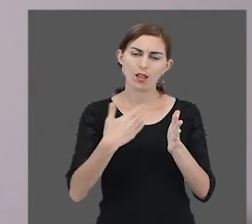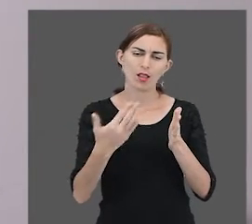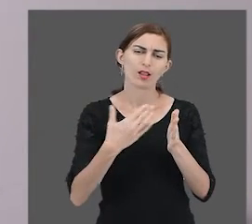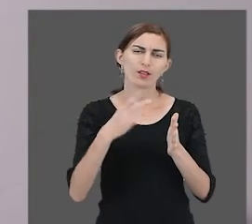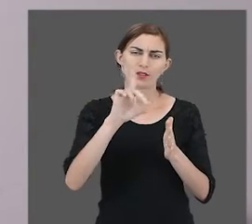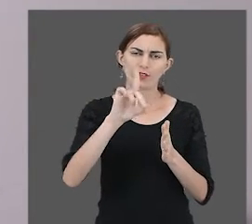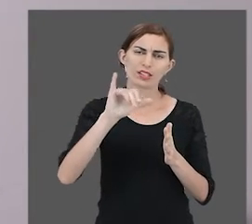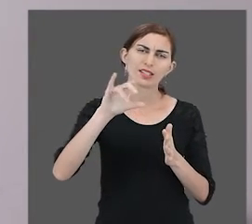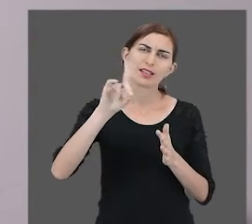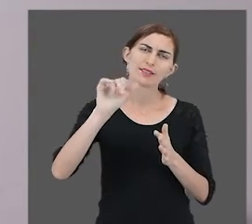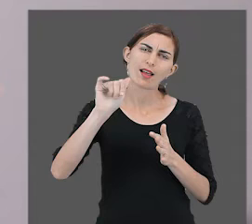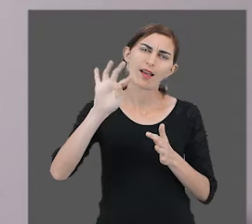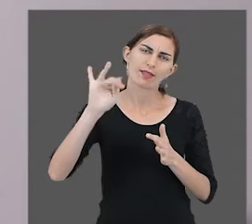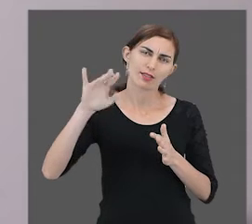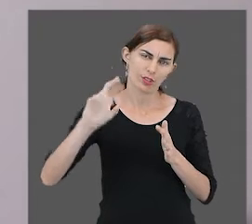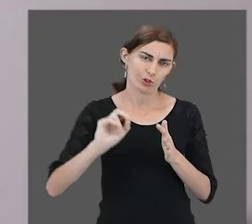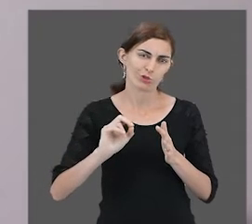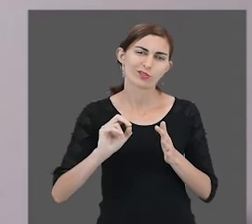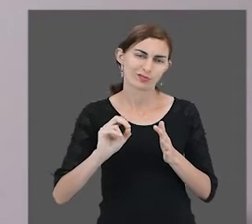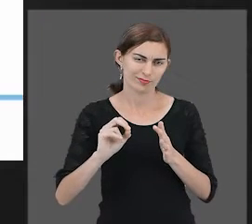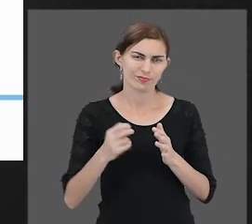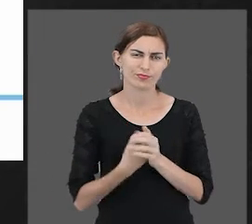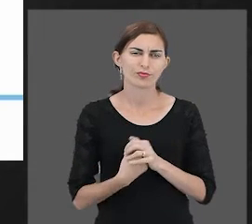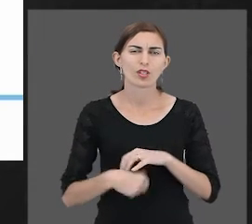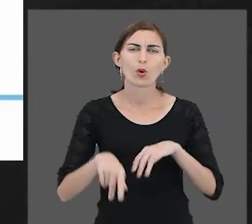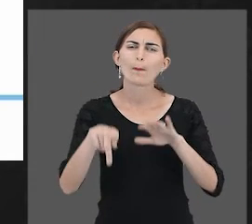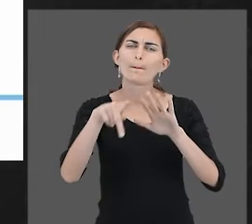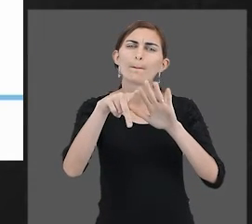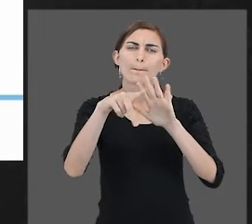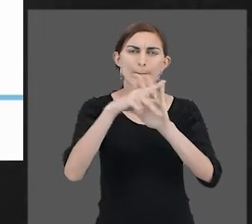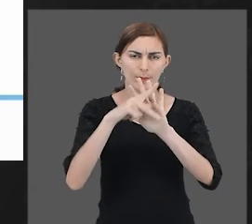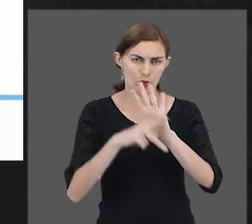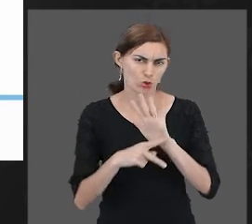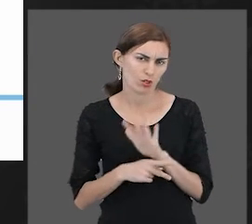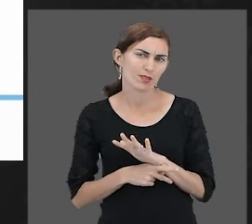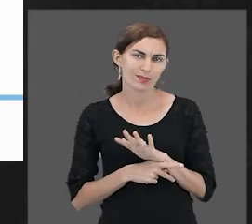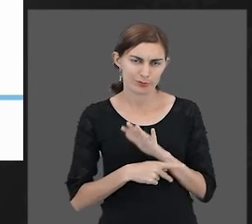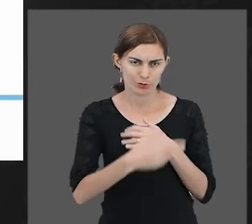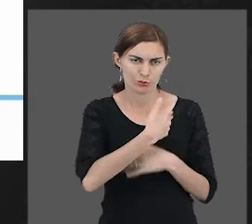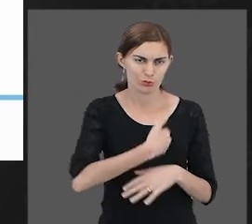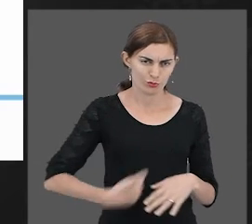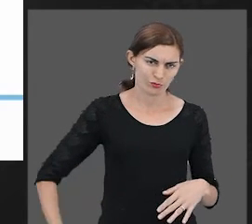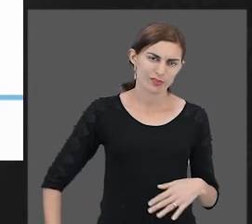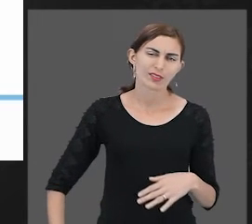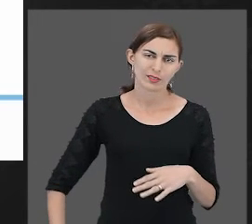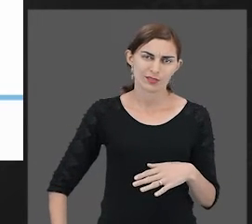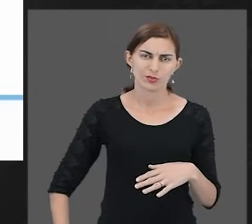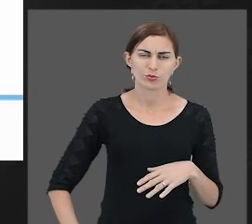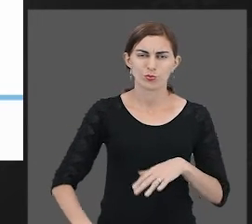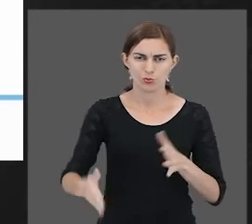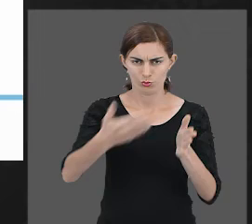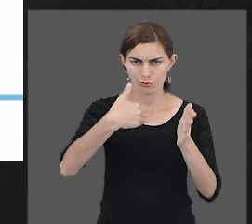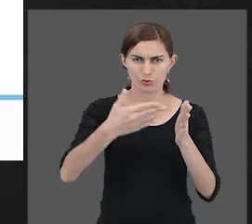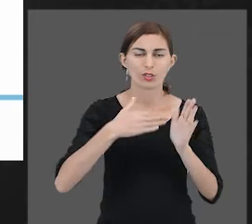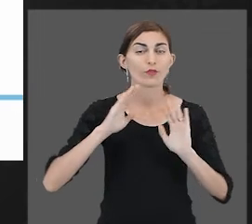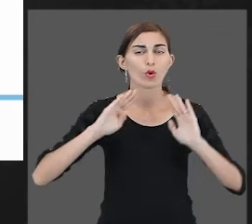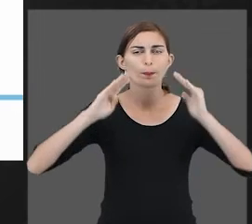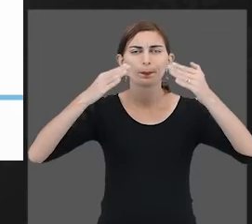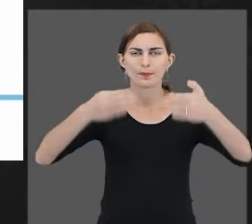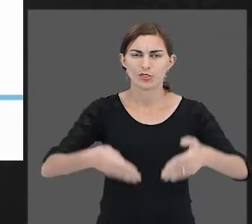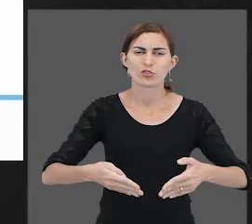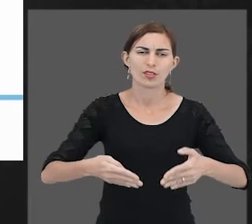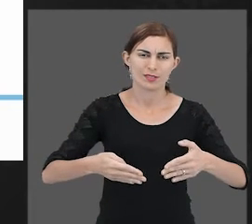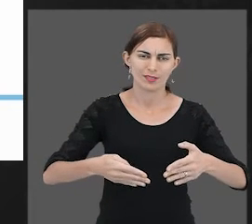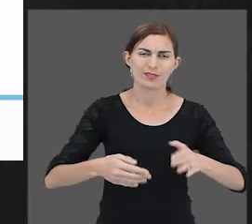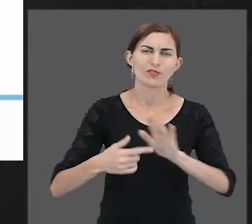Didático, que a gente já viu que é uma assistência direta, ok? O Programa Nacional do Livro Didático, ele tem por